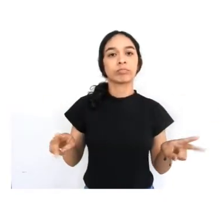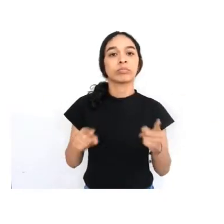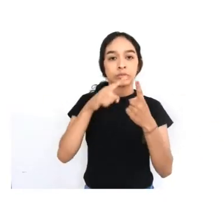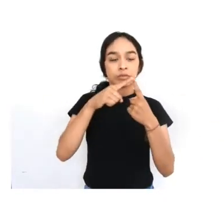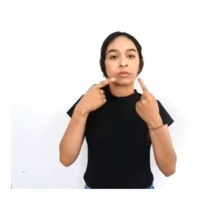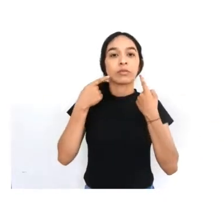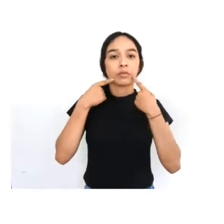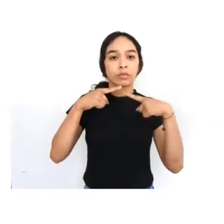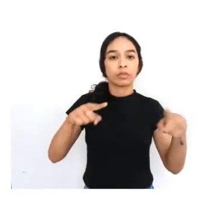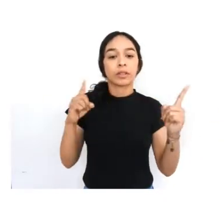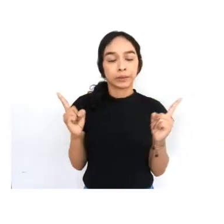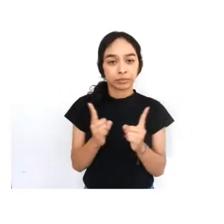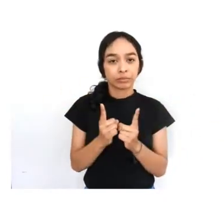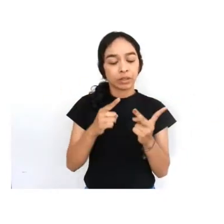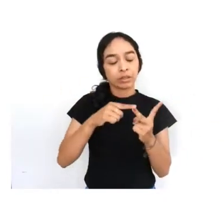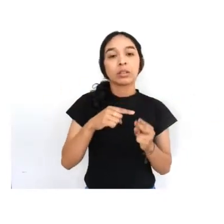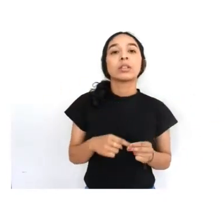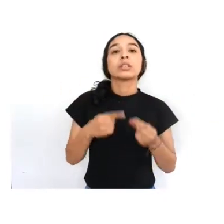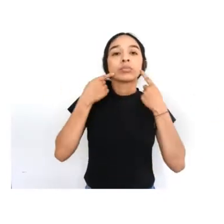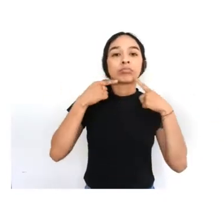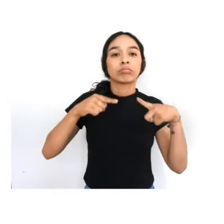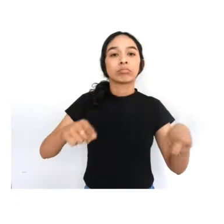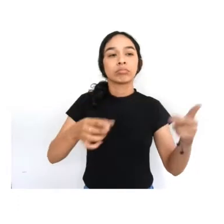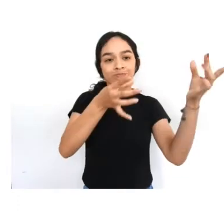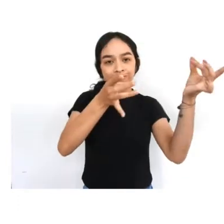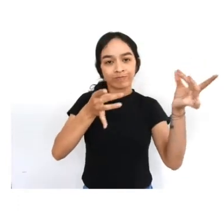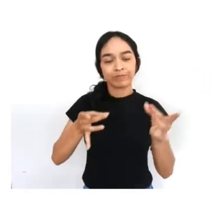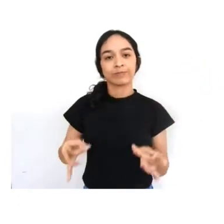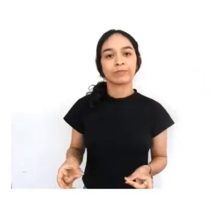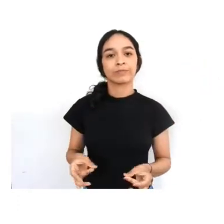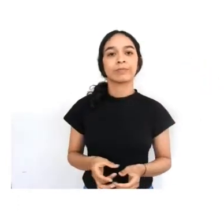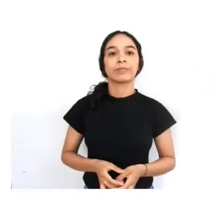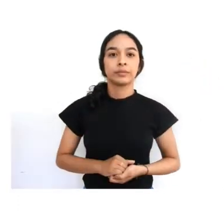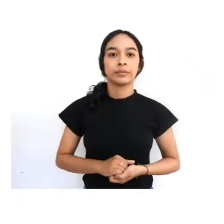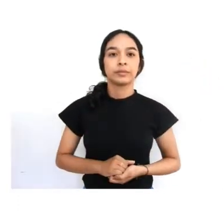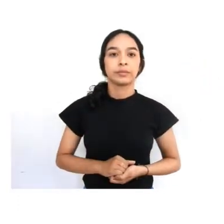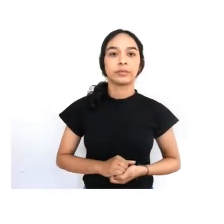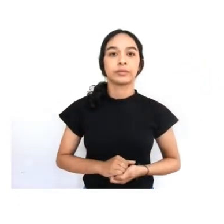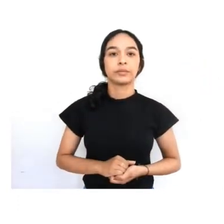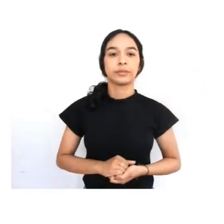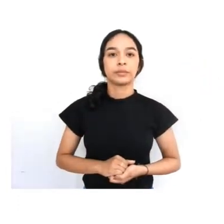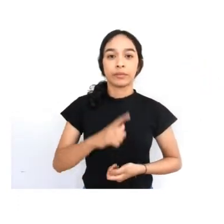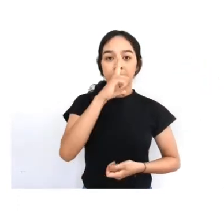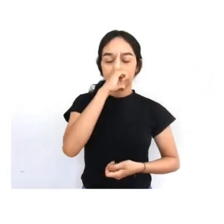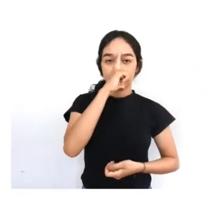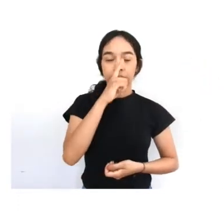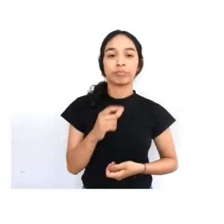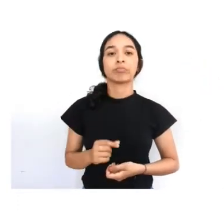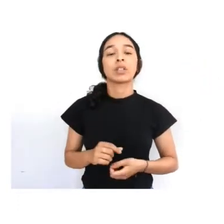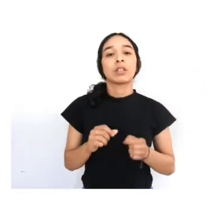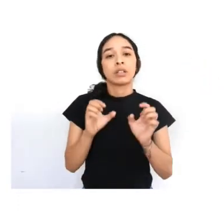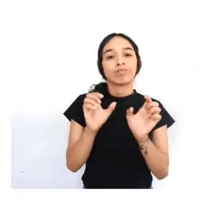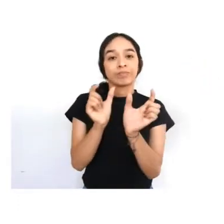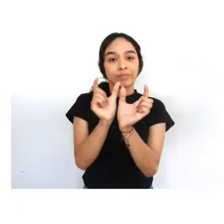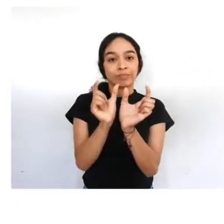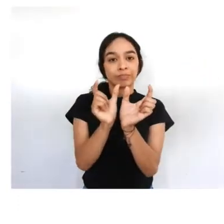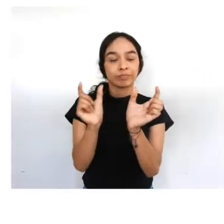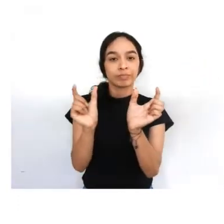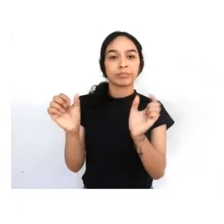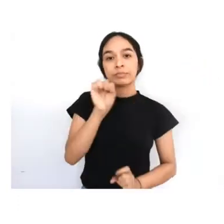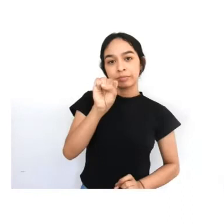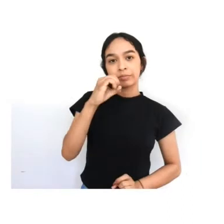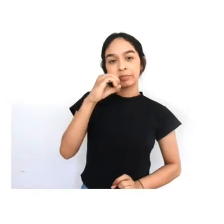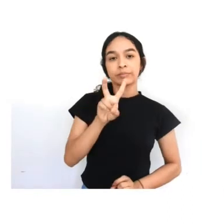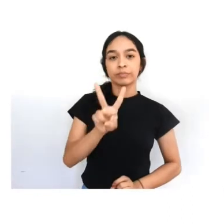a diferença do que é uma língua sintética e do que é uma língua analítica. O latim tem uma estrutura SOV,